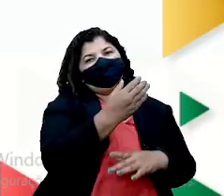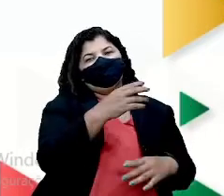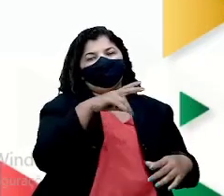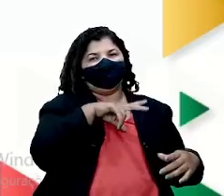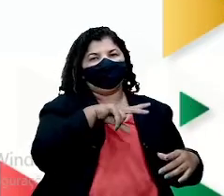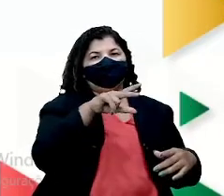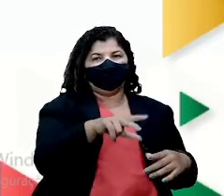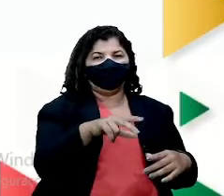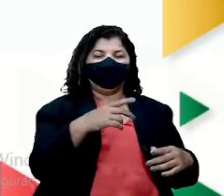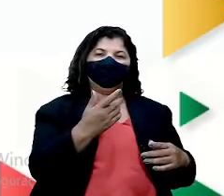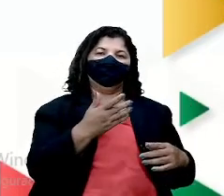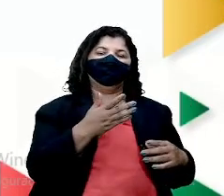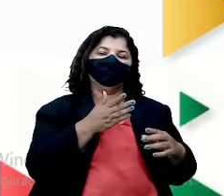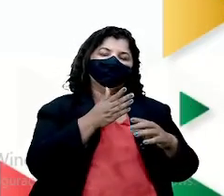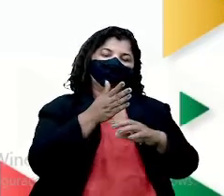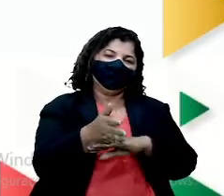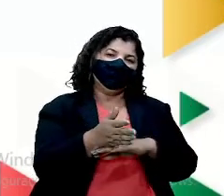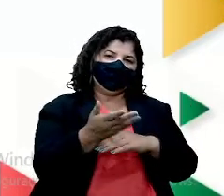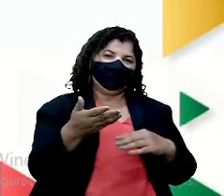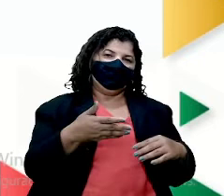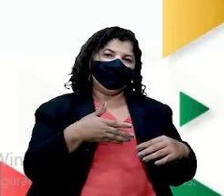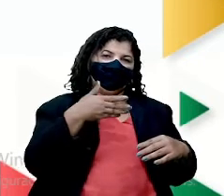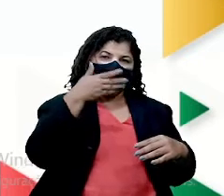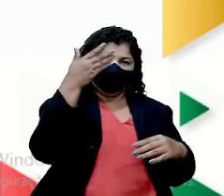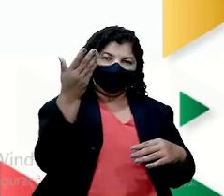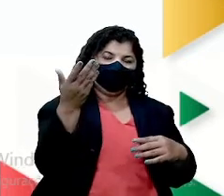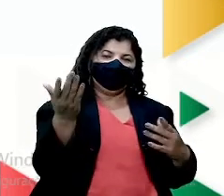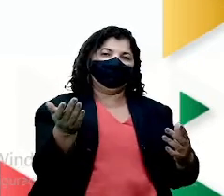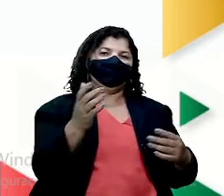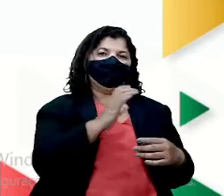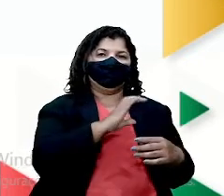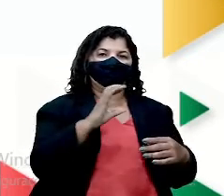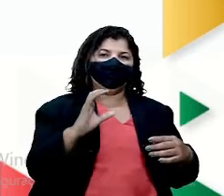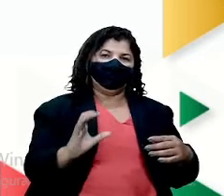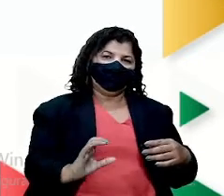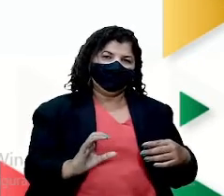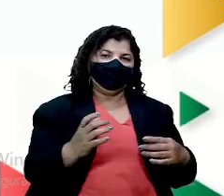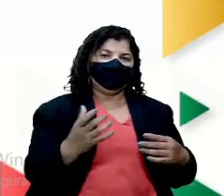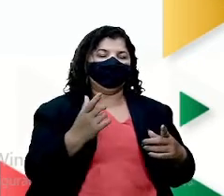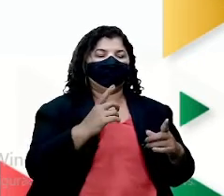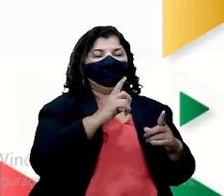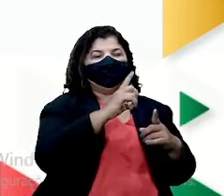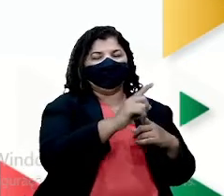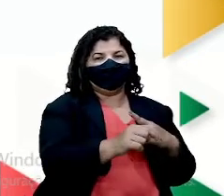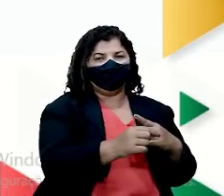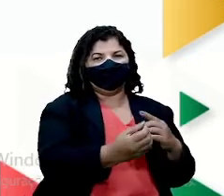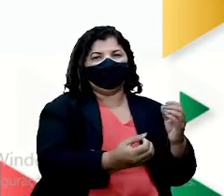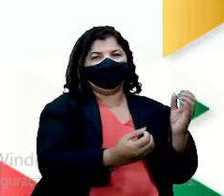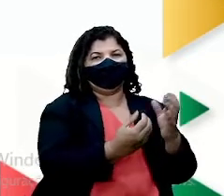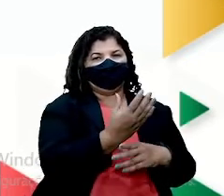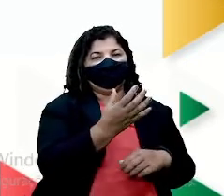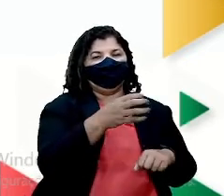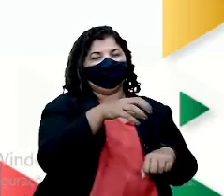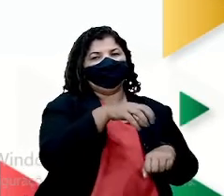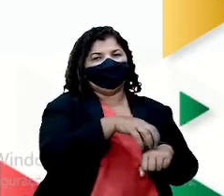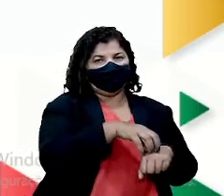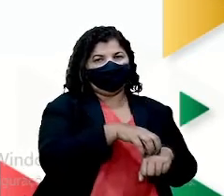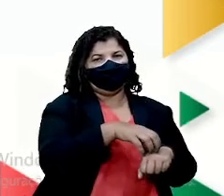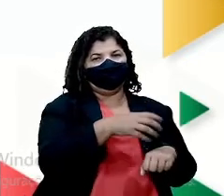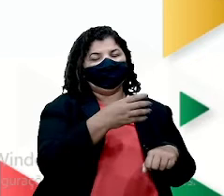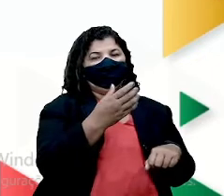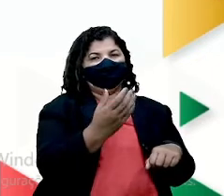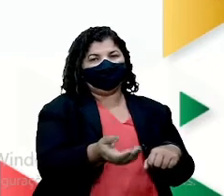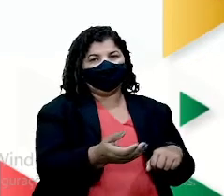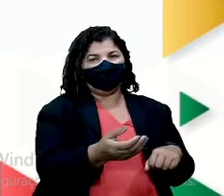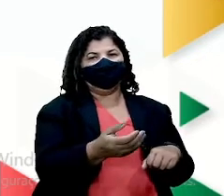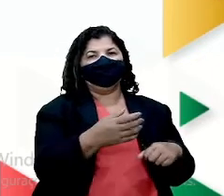dos árabes. A liderança cristã retirou-se para a Península Ibérica, fundou o reino de Castela e Aragão. A partir de então,